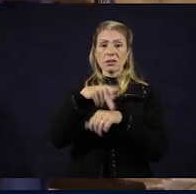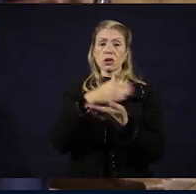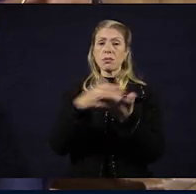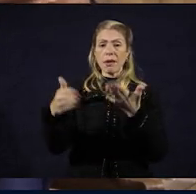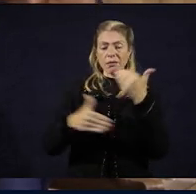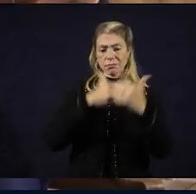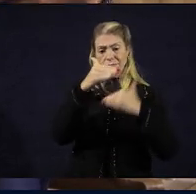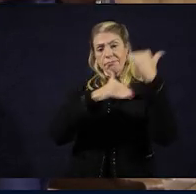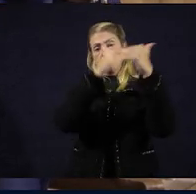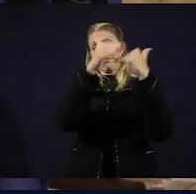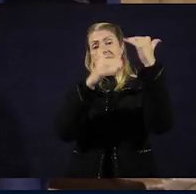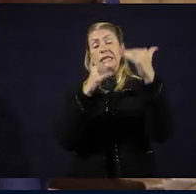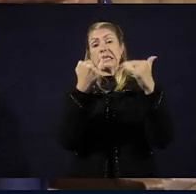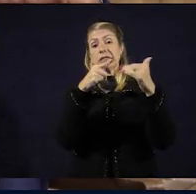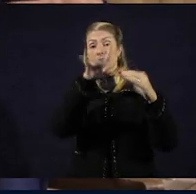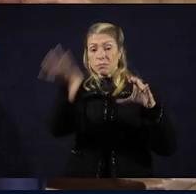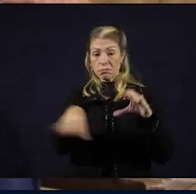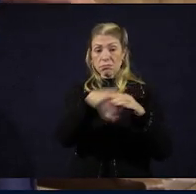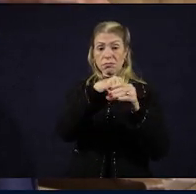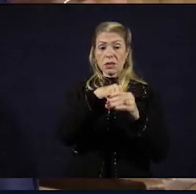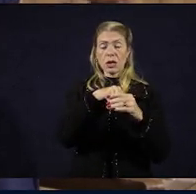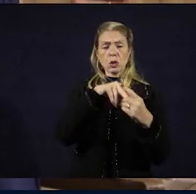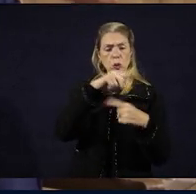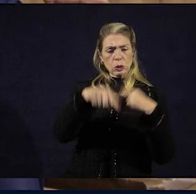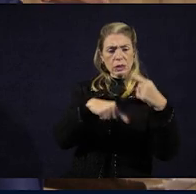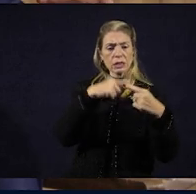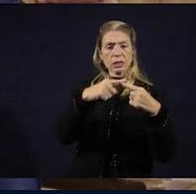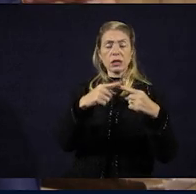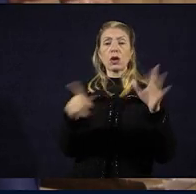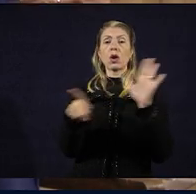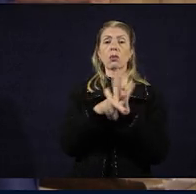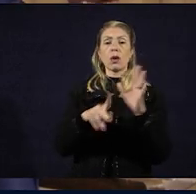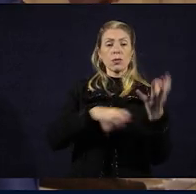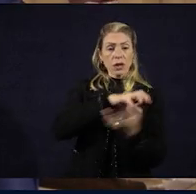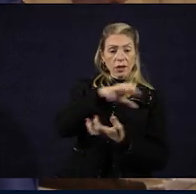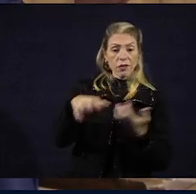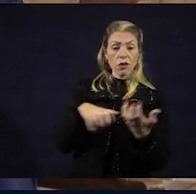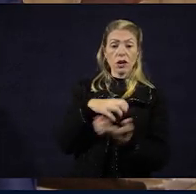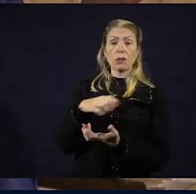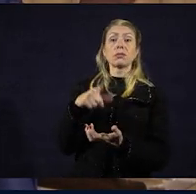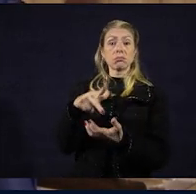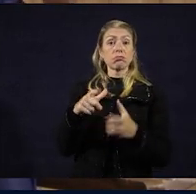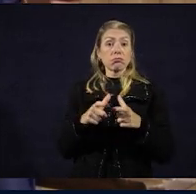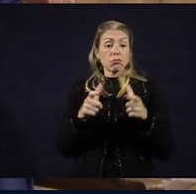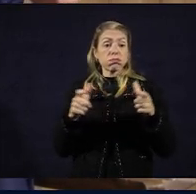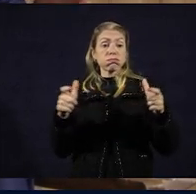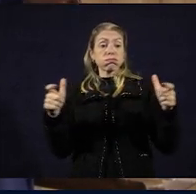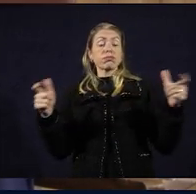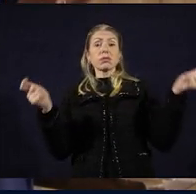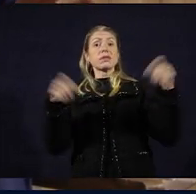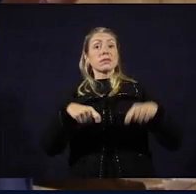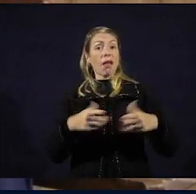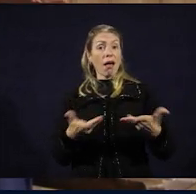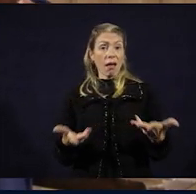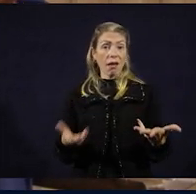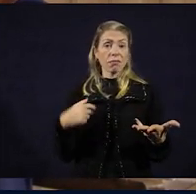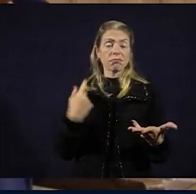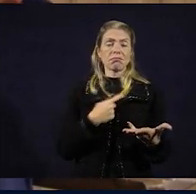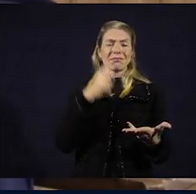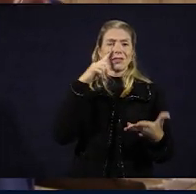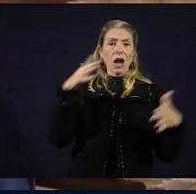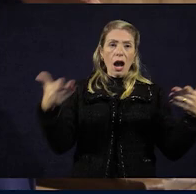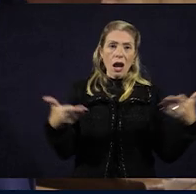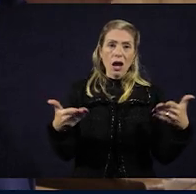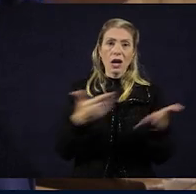implementa um ciclo de reformas que atravessa governos ele vira crescimento ele vira o que a gente tá vendo hoje